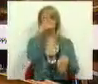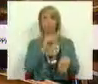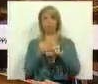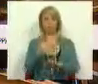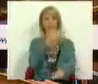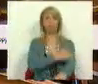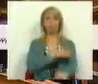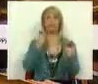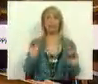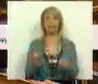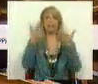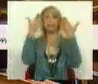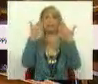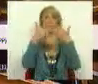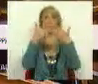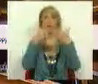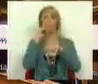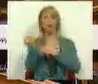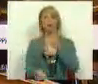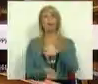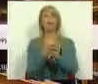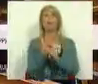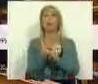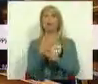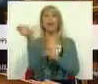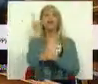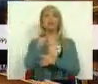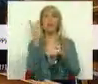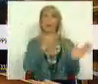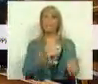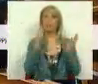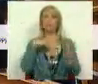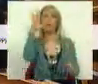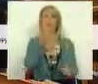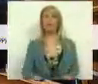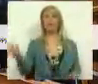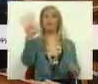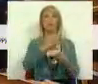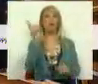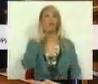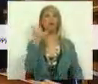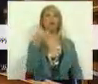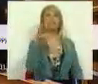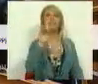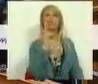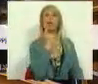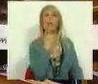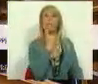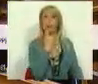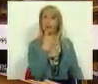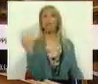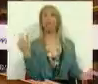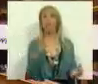uma iniciativa para a instituição do Dia da Produção Nacional, o dia 26 de Abril, que aliás foi